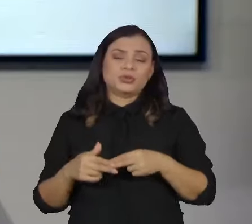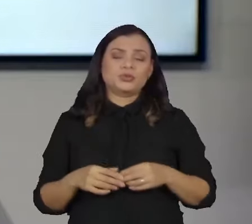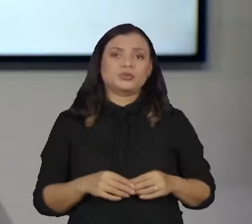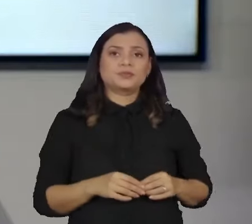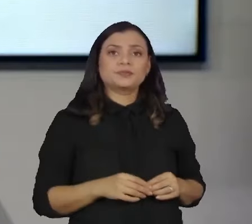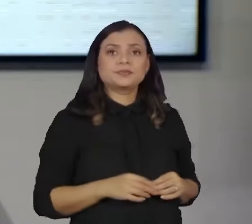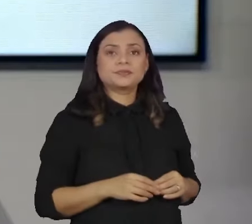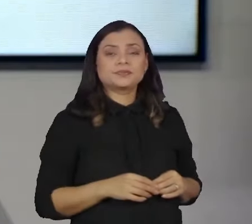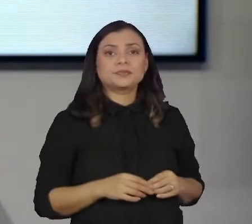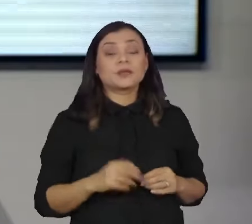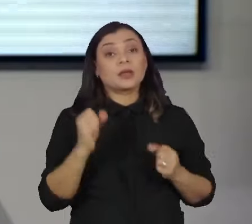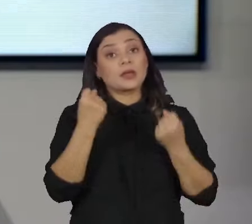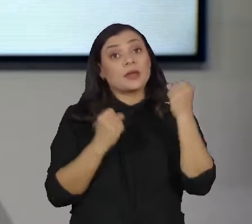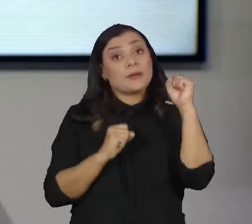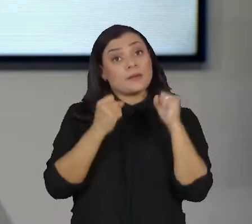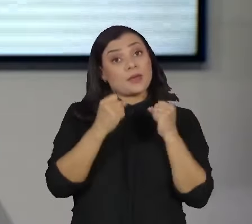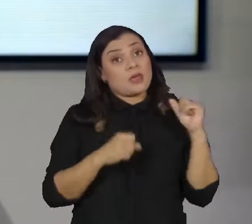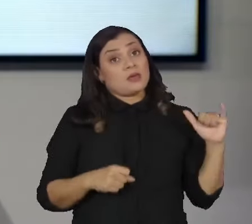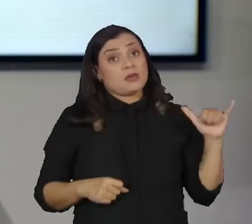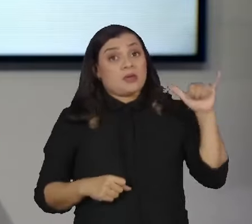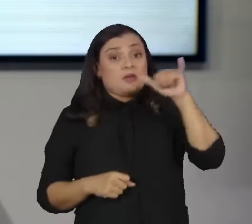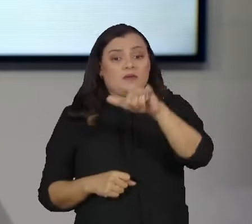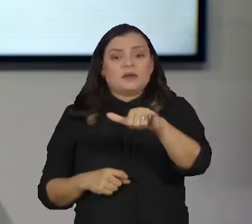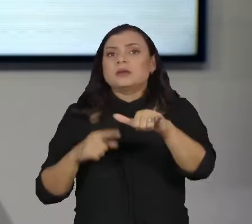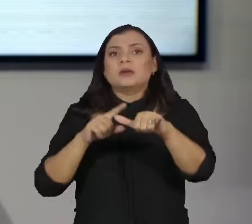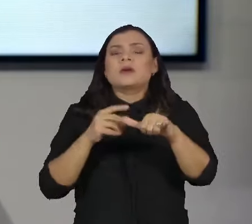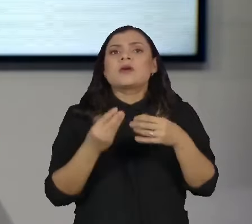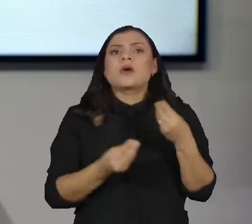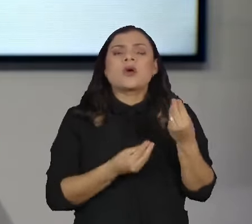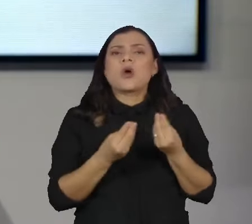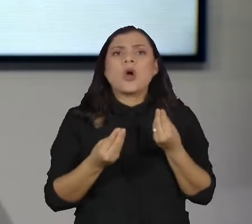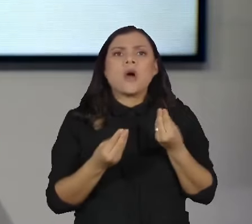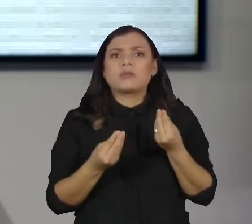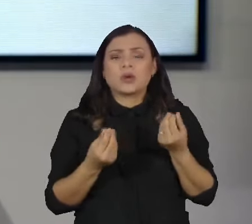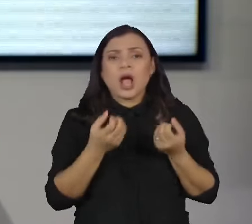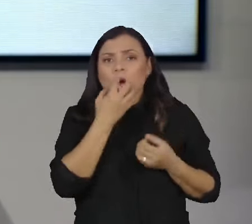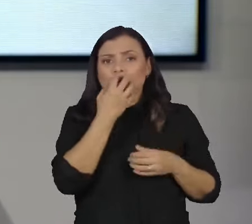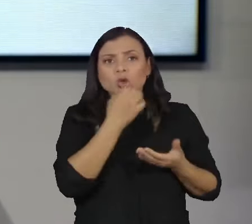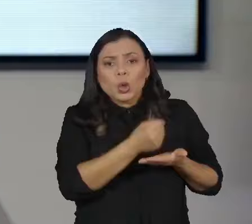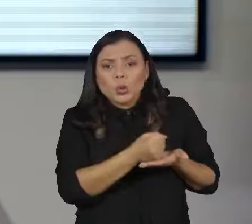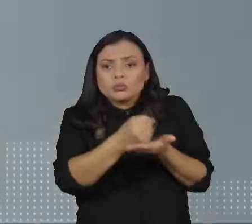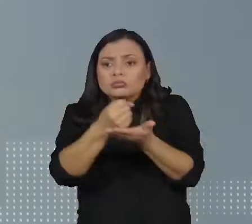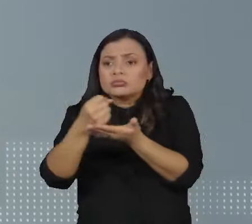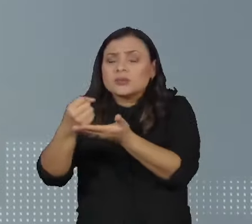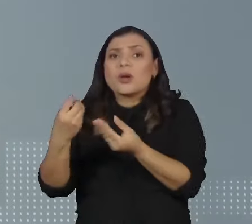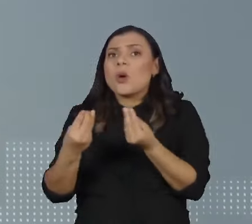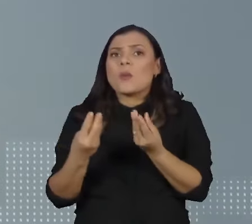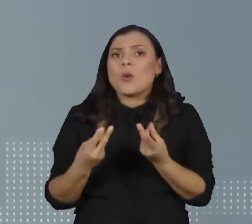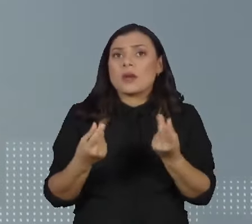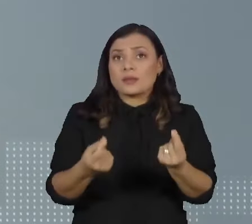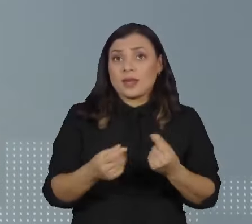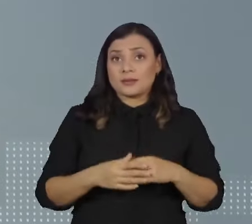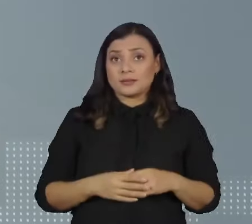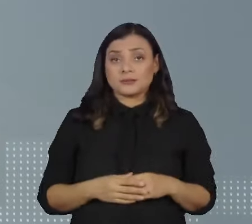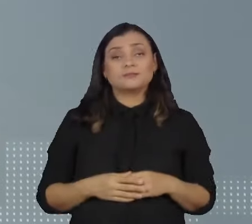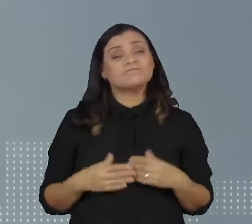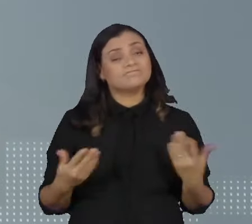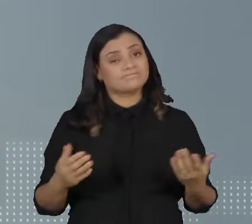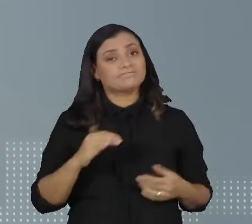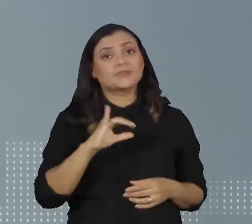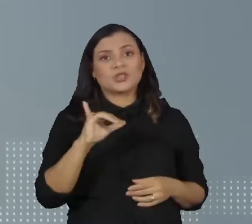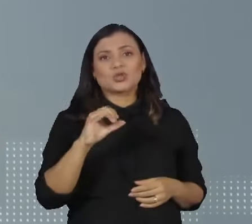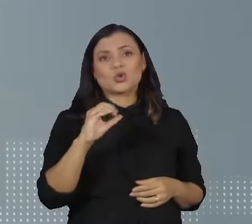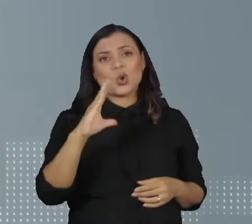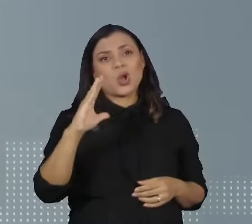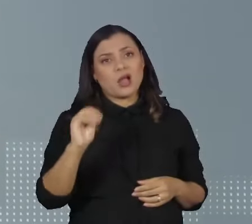as empresas aéreas estudam o rastreamento de animais transportados nos voos a partir do caso da